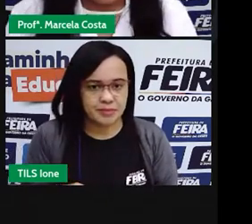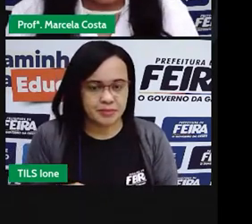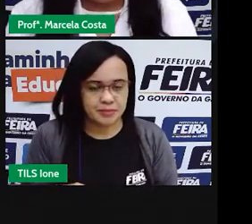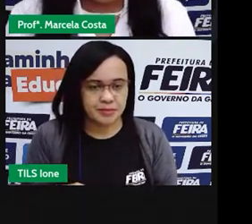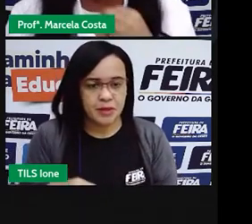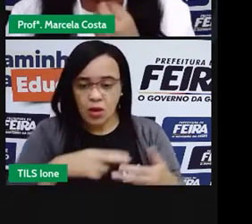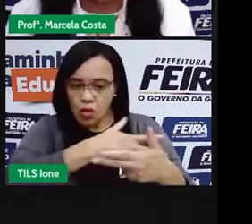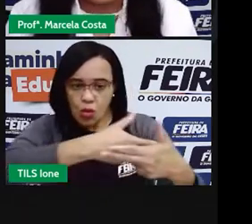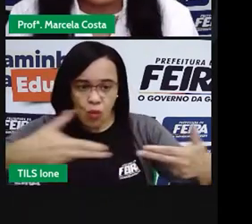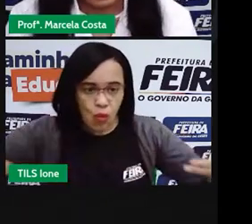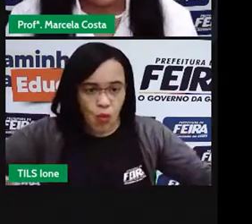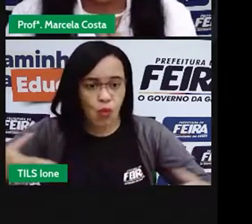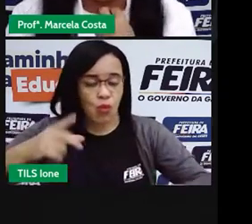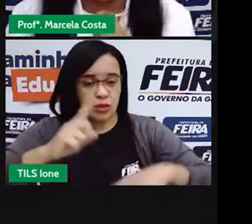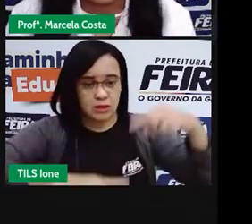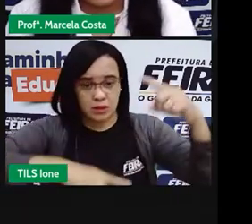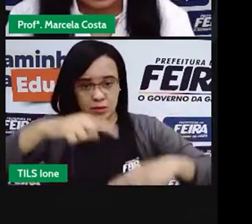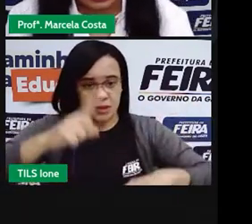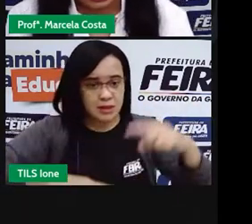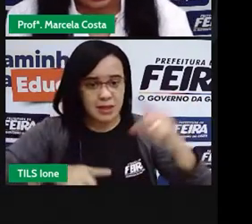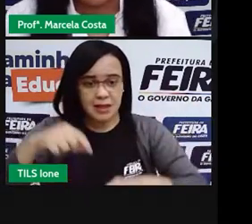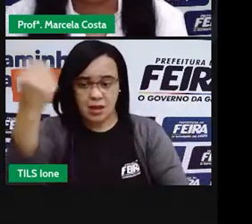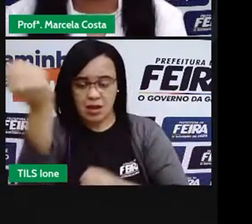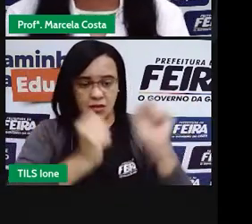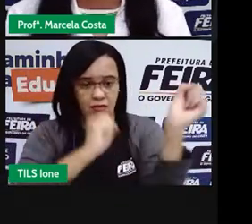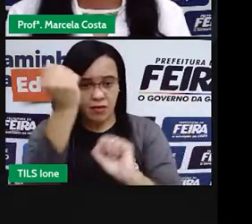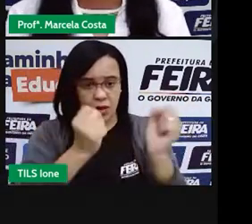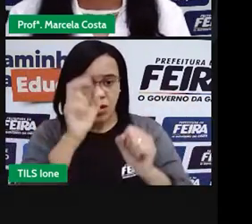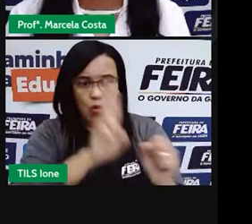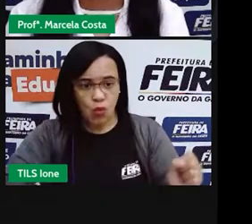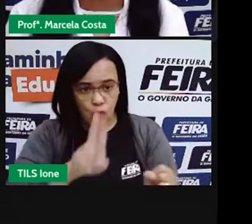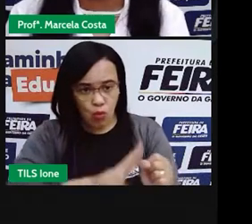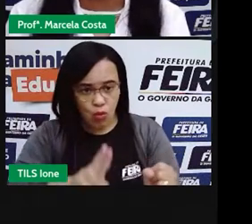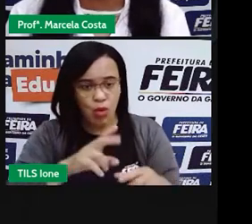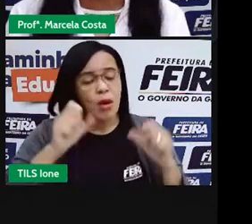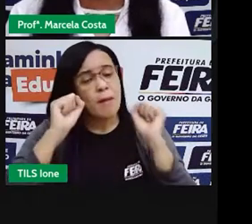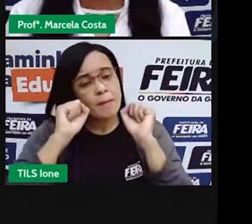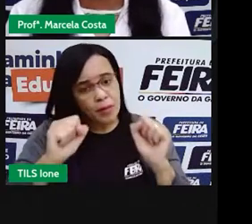produto e usa o que já tem, o que já existe.